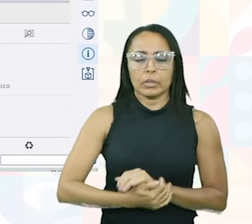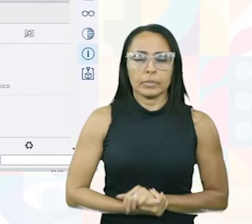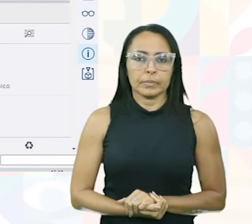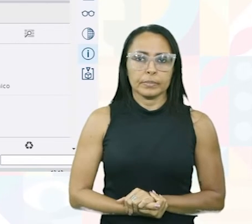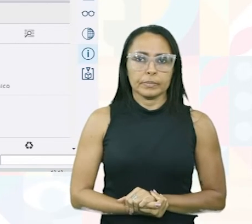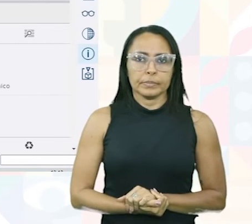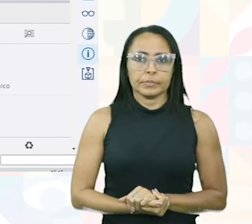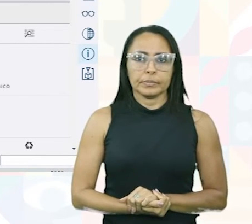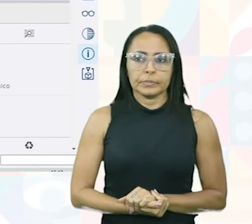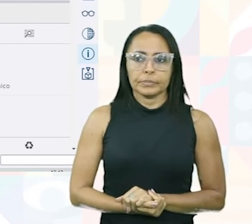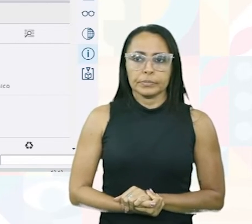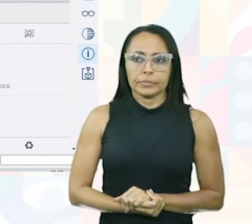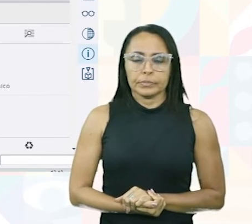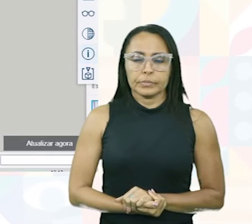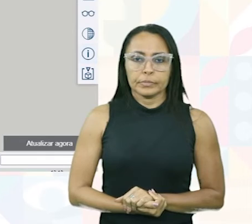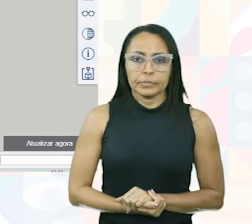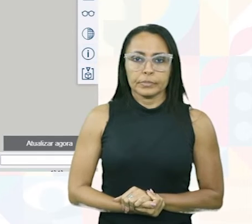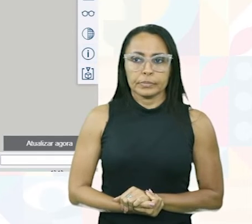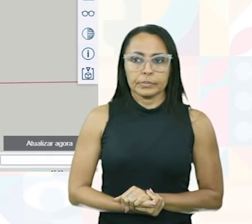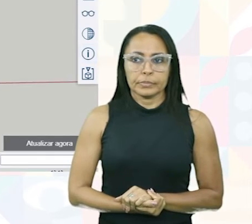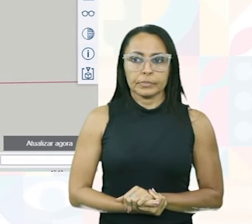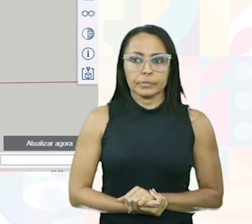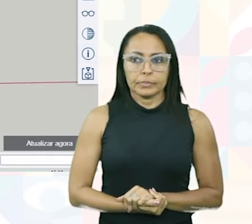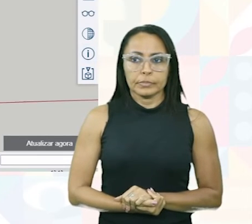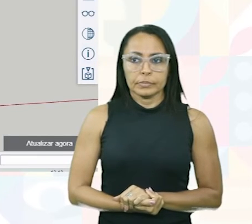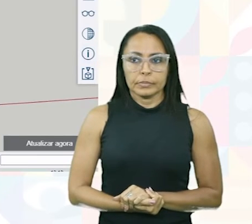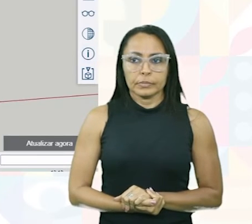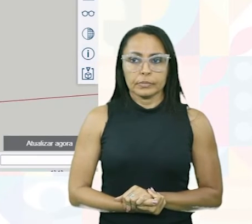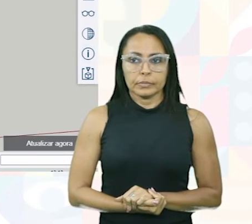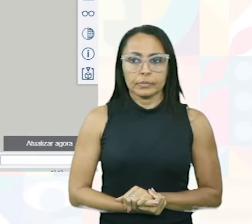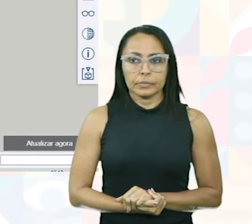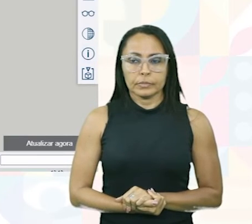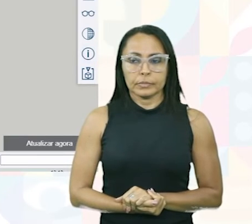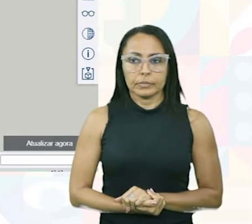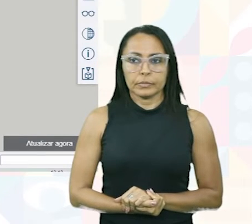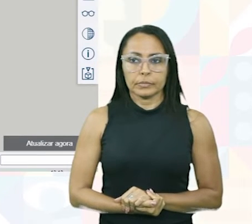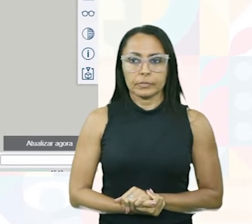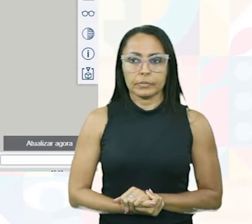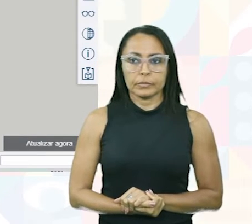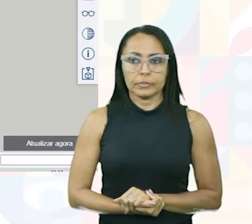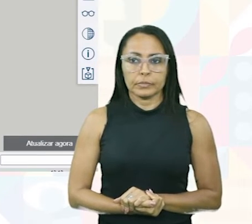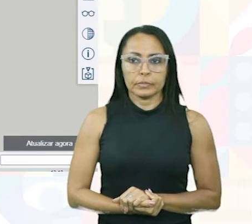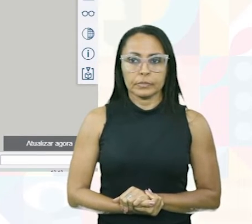Deixa eu só soltar aqui.